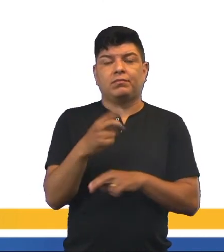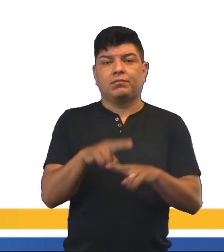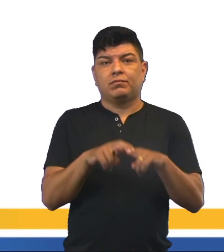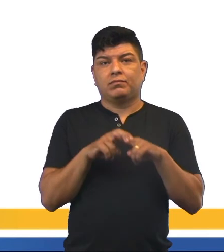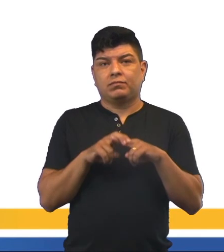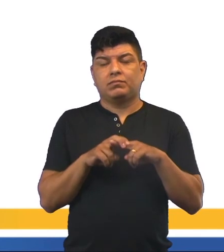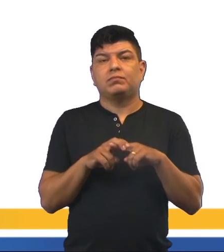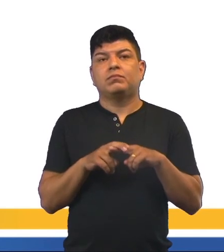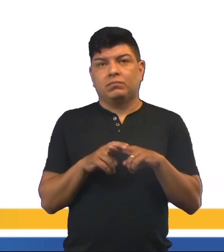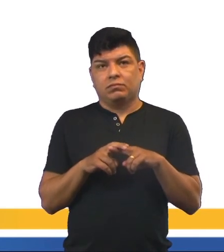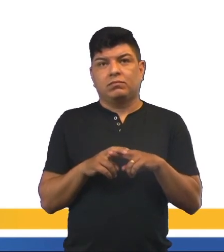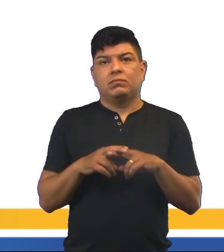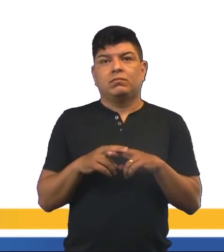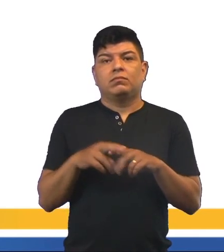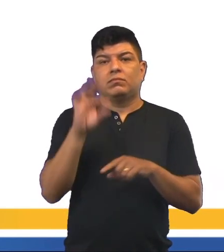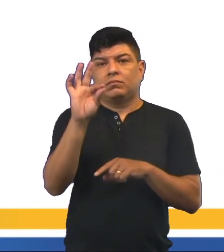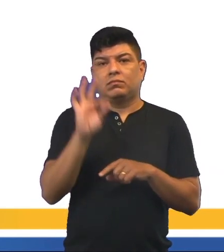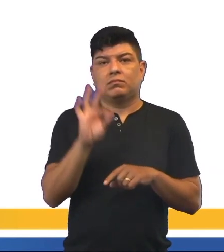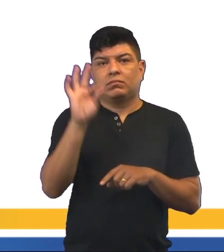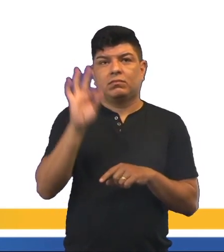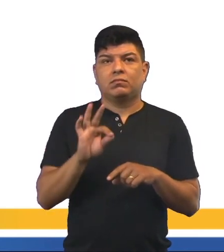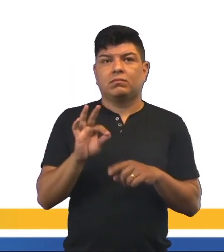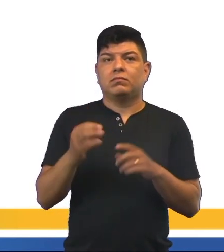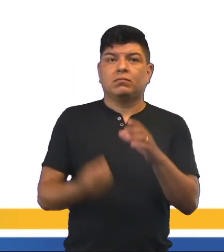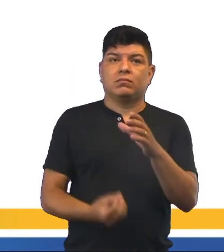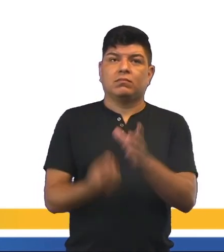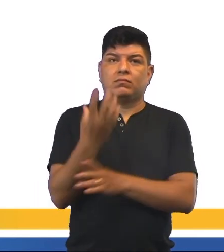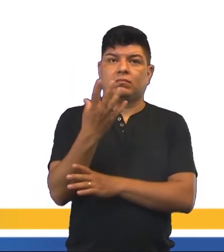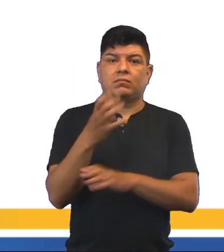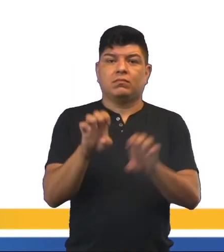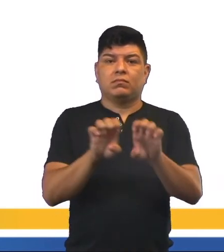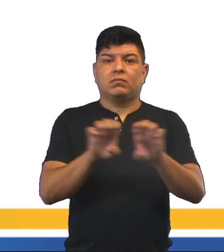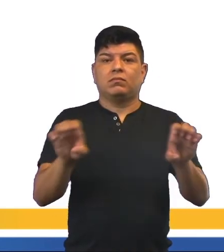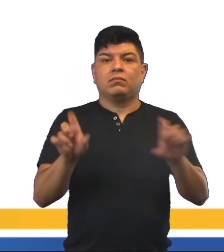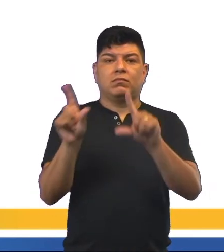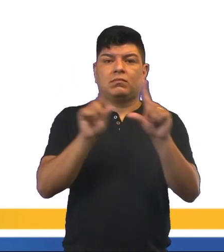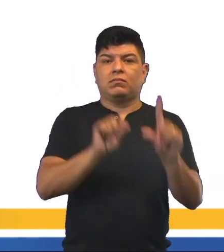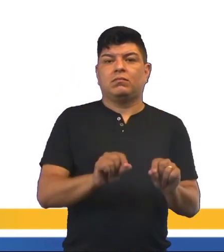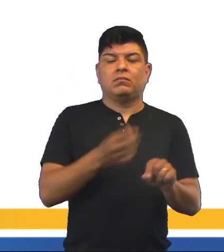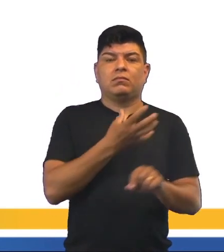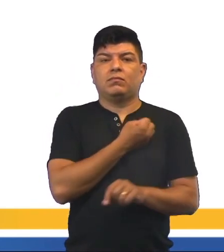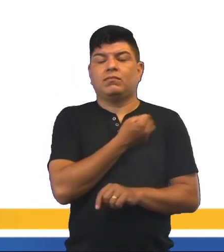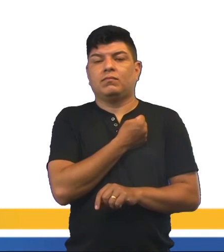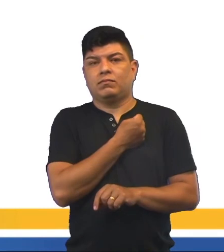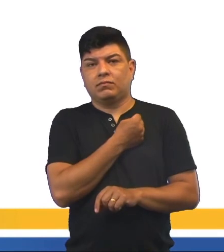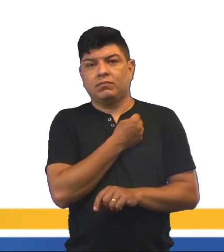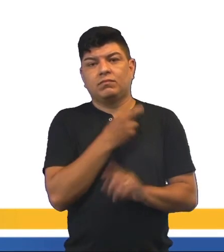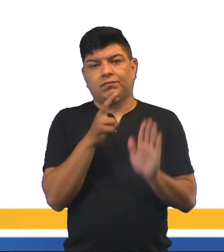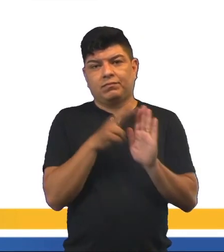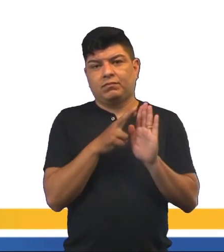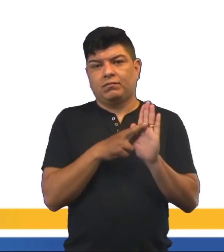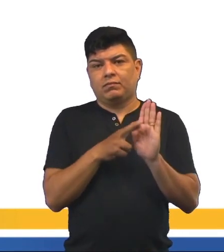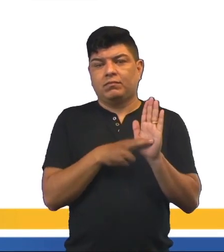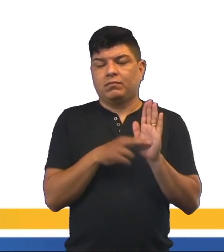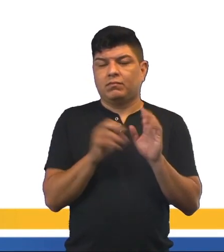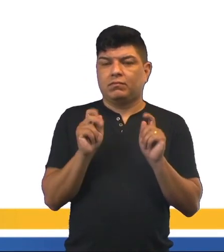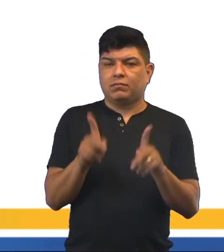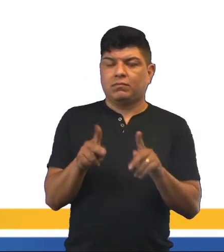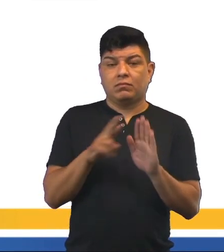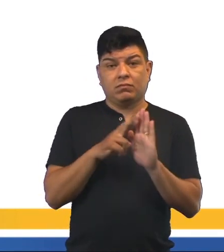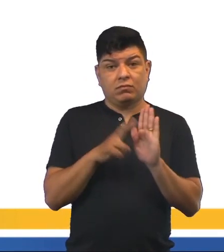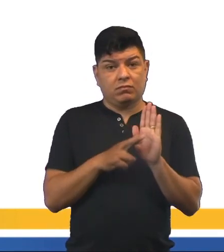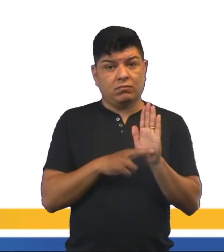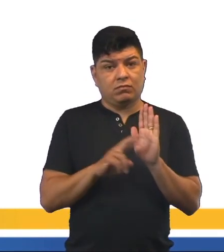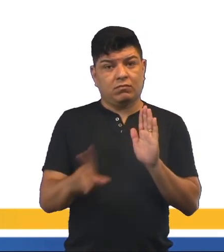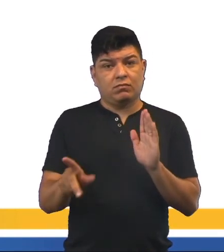Portanto, a fração que origina essa razão deve ser estruturada com o menor número no numerador. Isso aqui é uma regrinha, tá? Isso não é uma